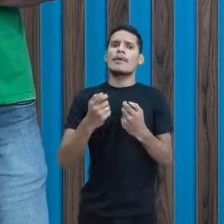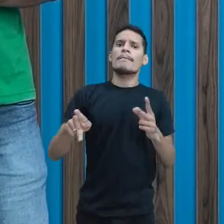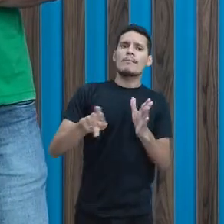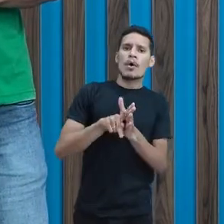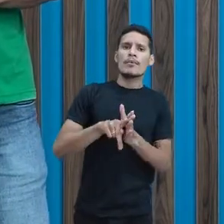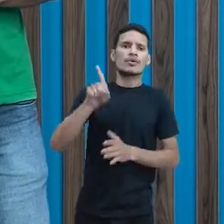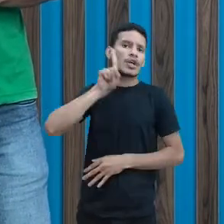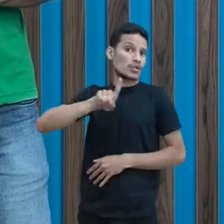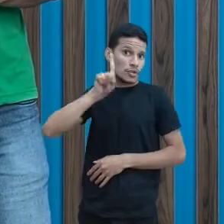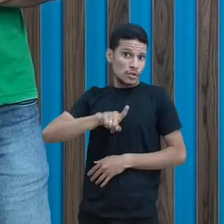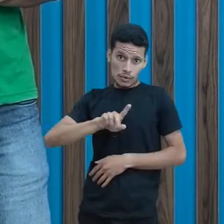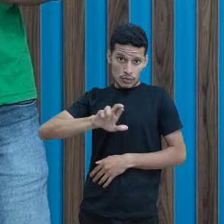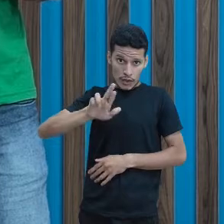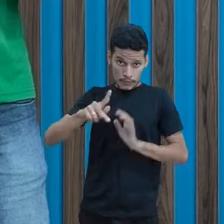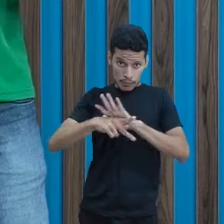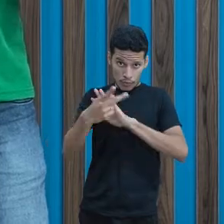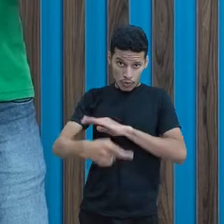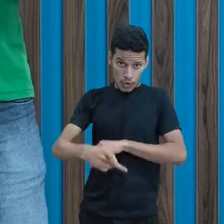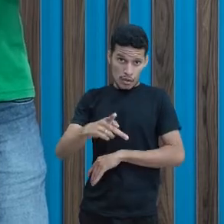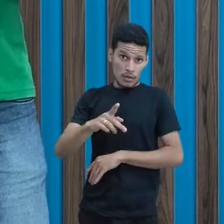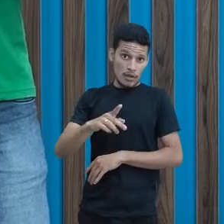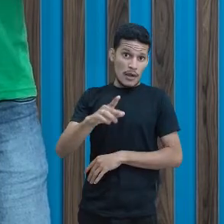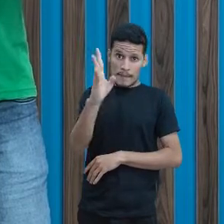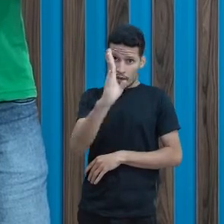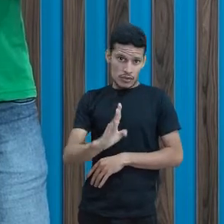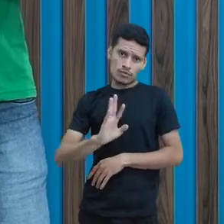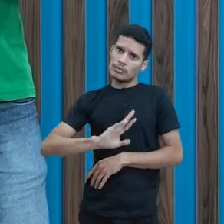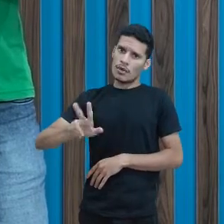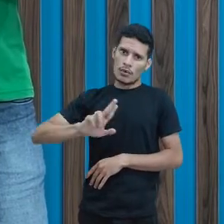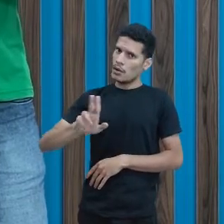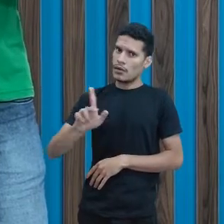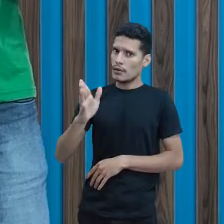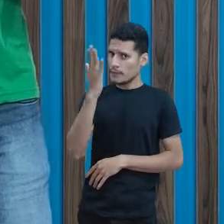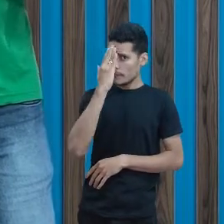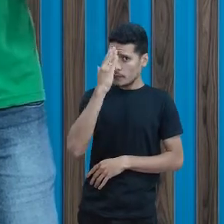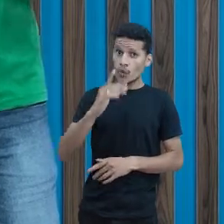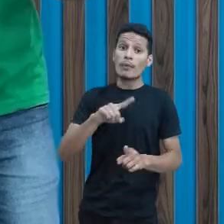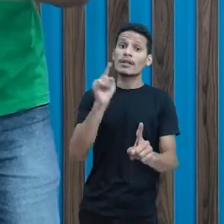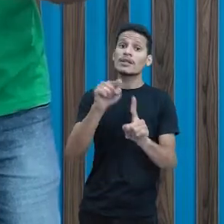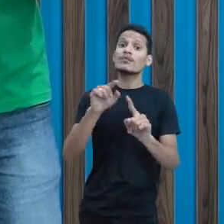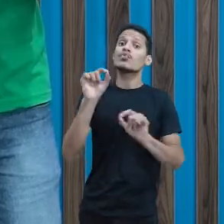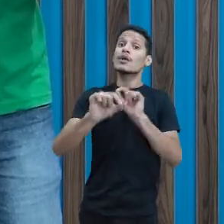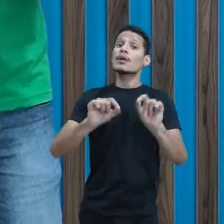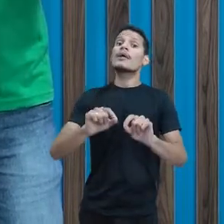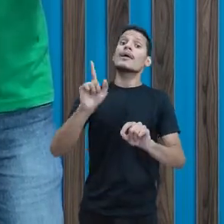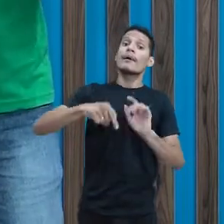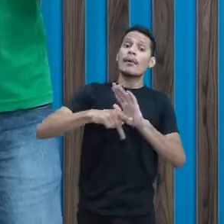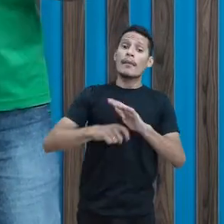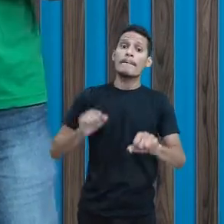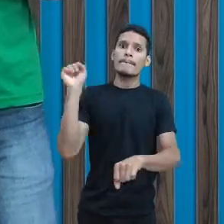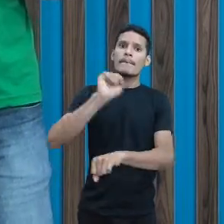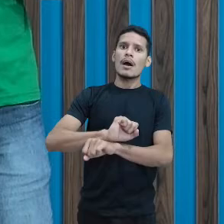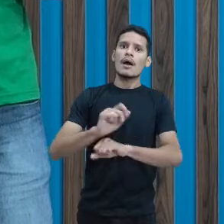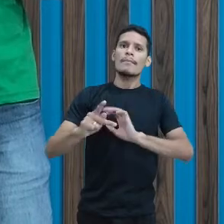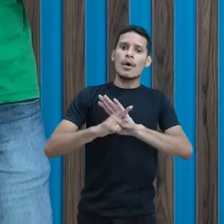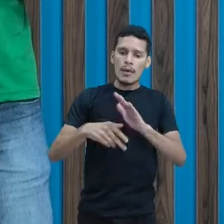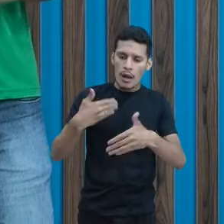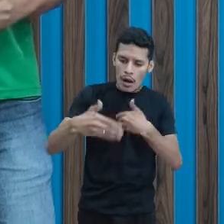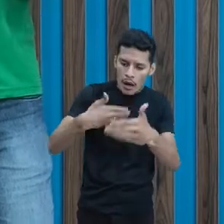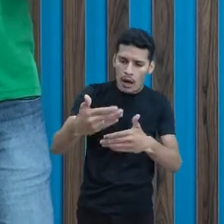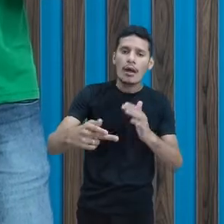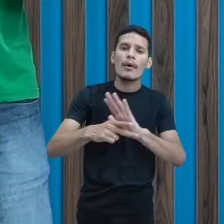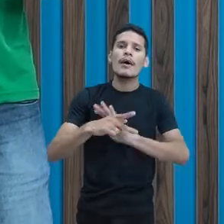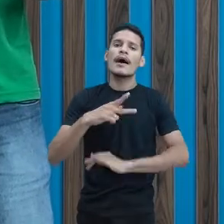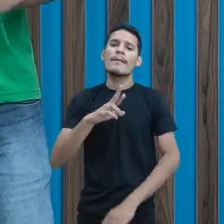construindo na América do Sul, não foi só no Brasil. E o objetivo dessas ditaduras militares era, de fato, frear o avanço progressista dessa região.